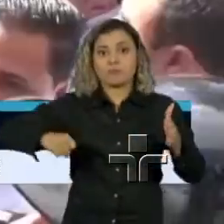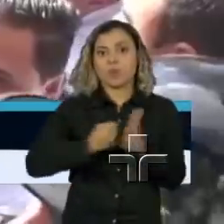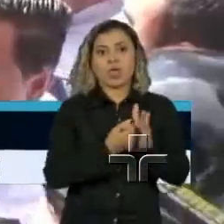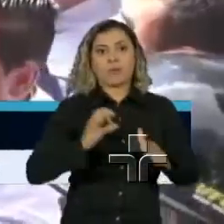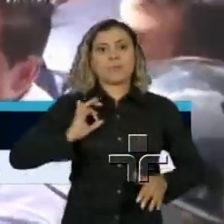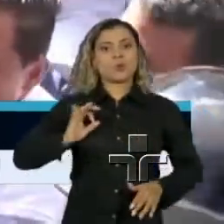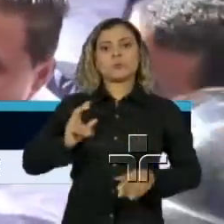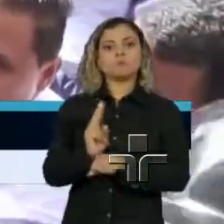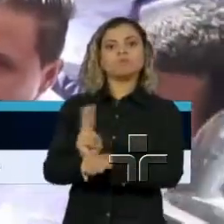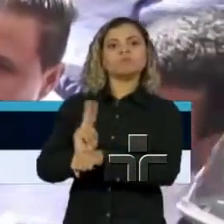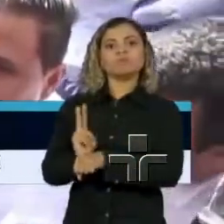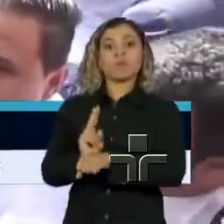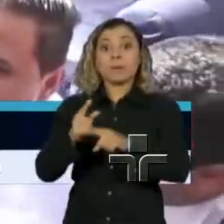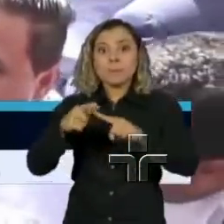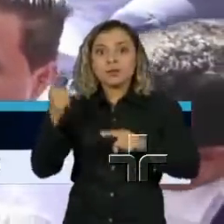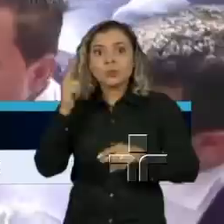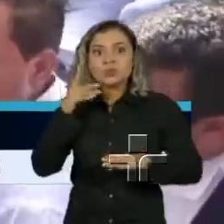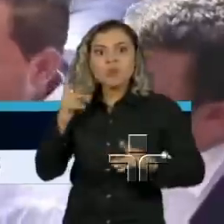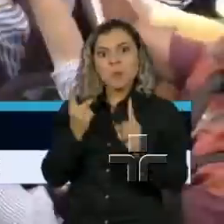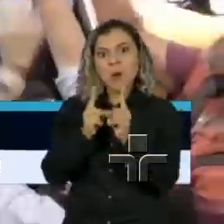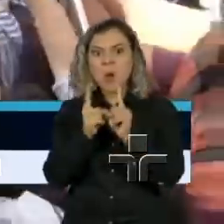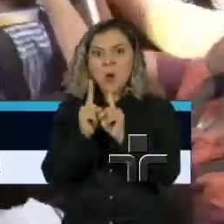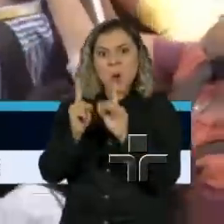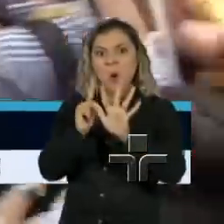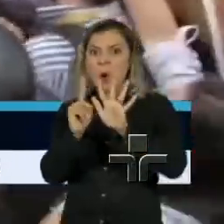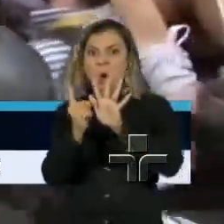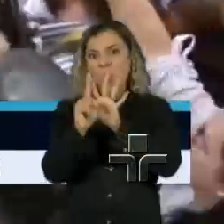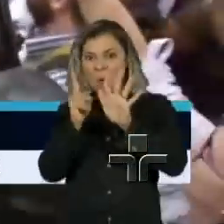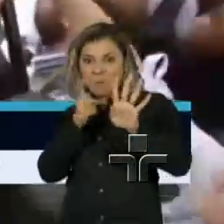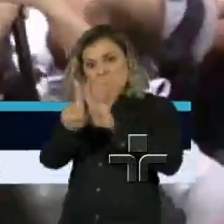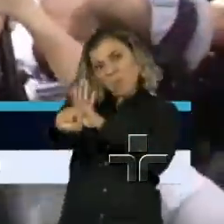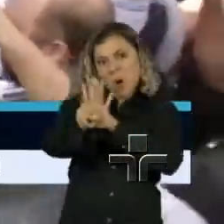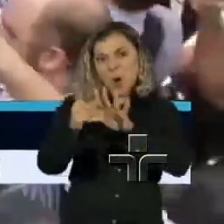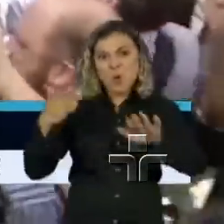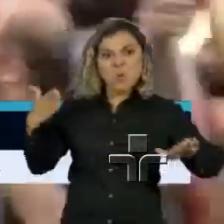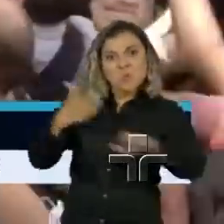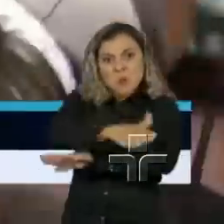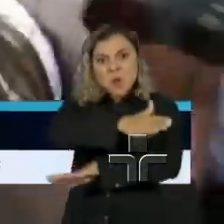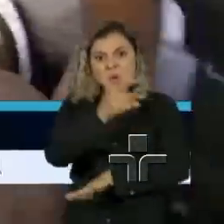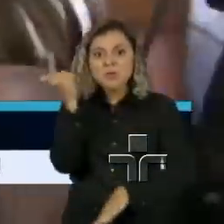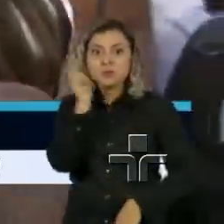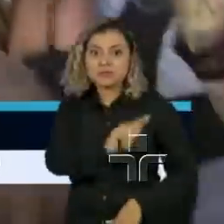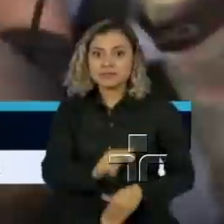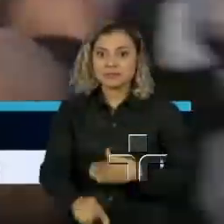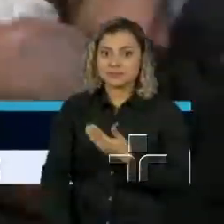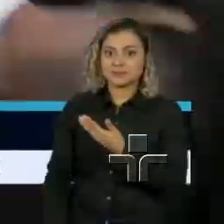polícia, mas desta vez conseguiu furar o bloqueio com o apoio da tropa de apoiadores.